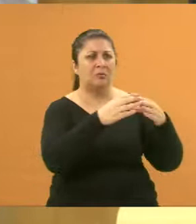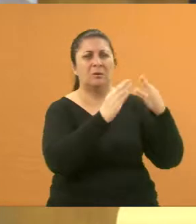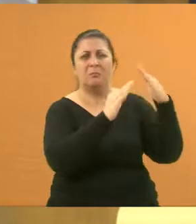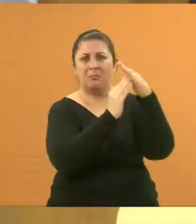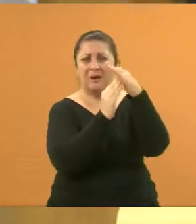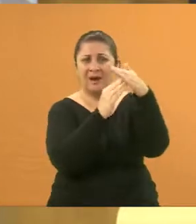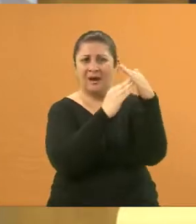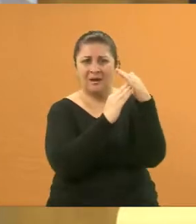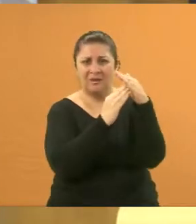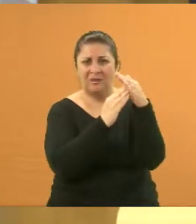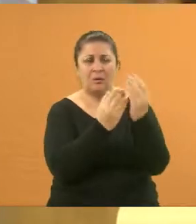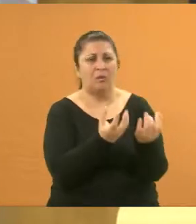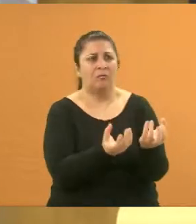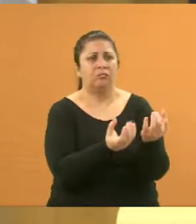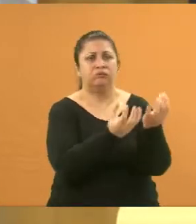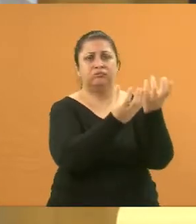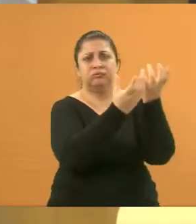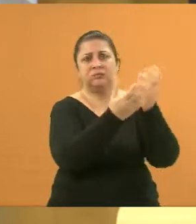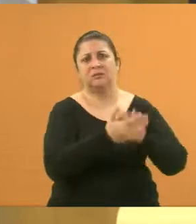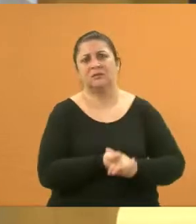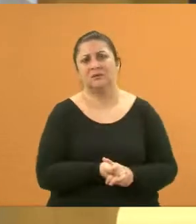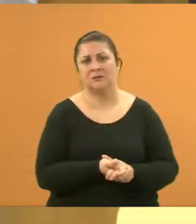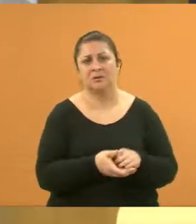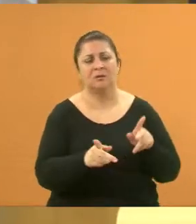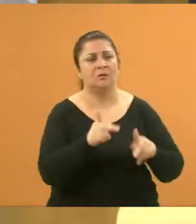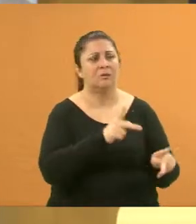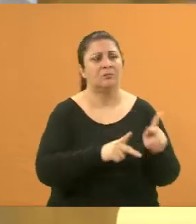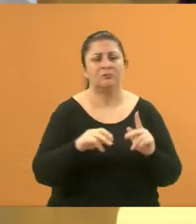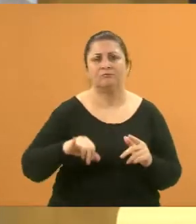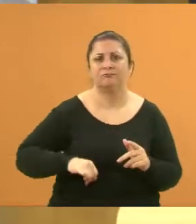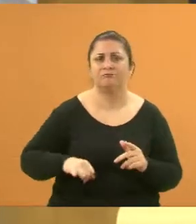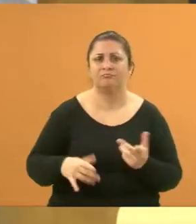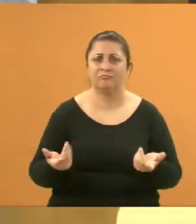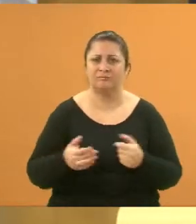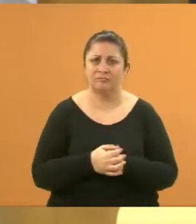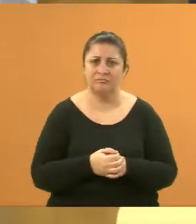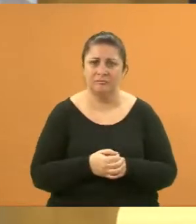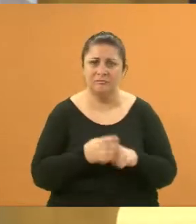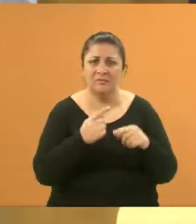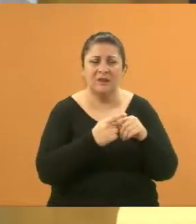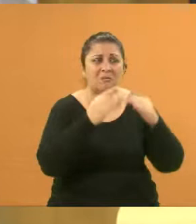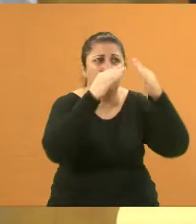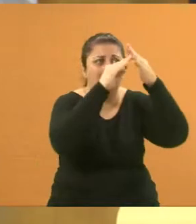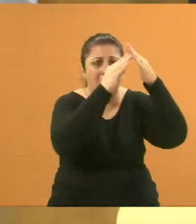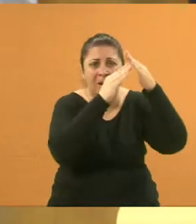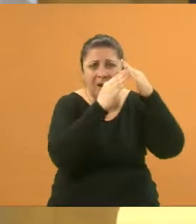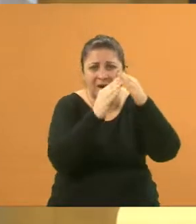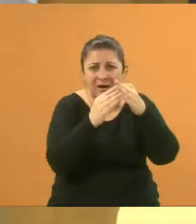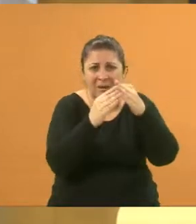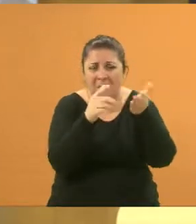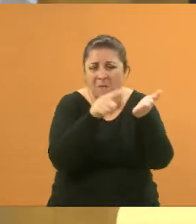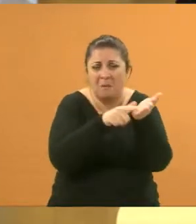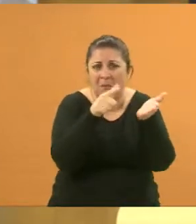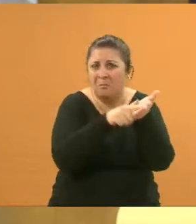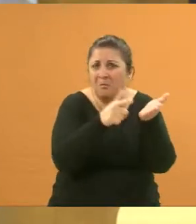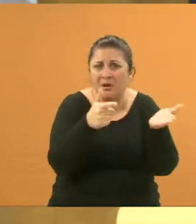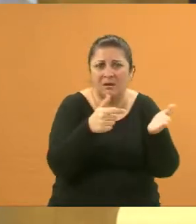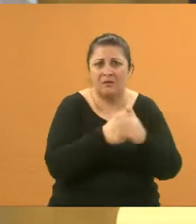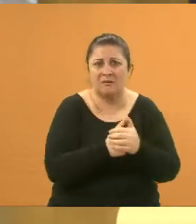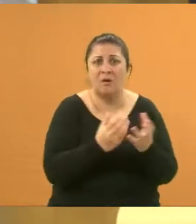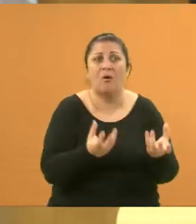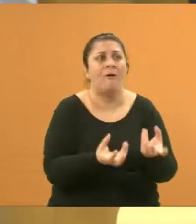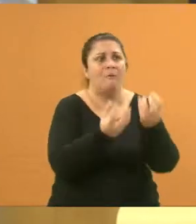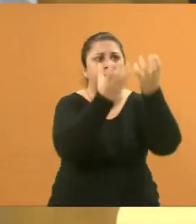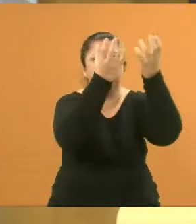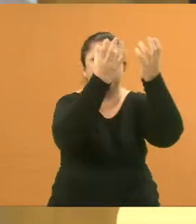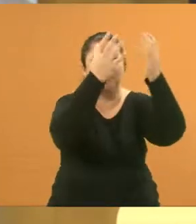A situação que está os moradores ali do Lagoa Azul, que morava debaixo de um barraco de papelão e que agora pegou fogo,